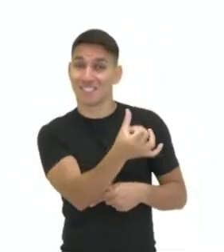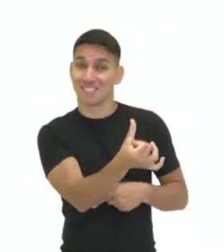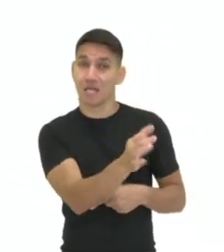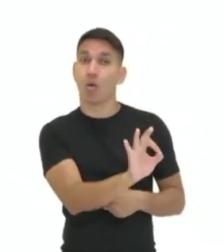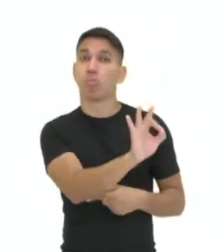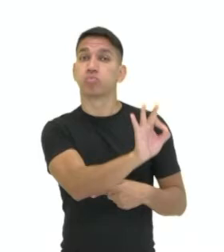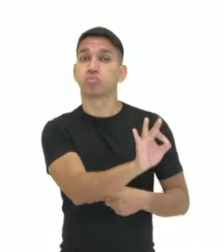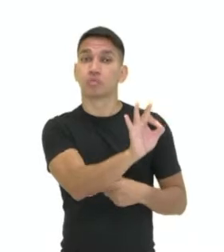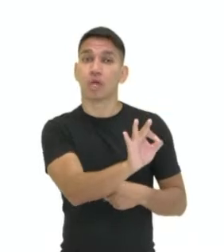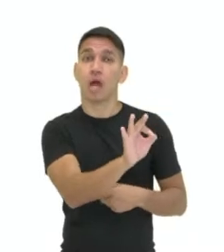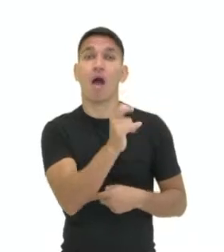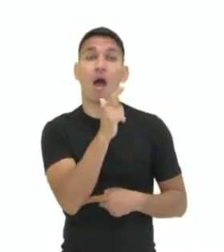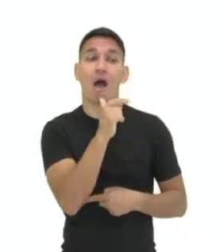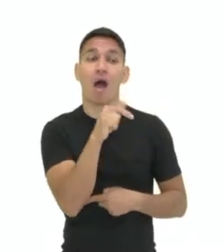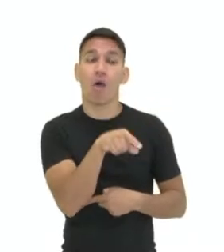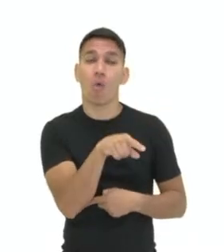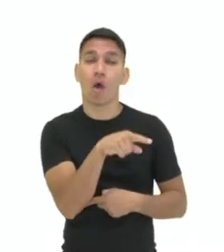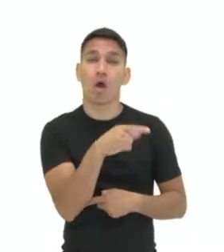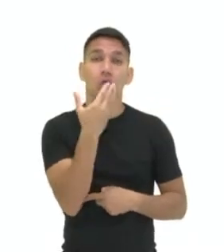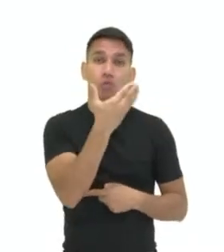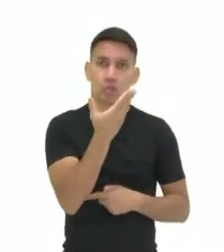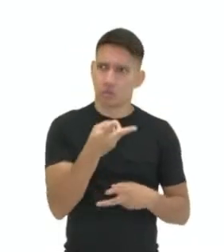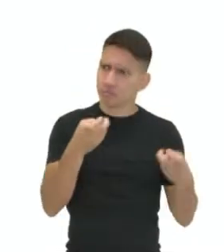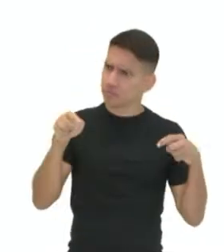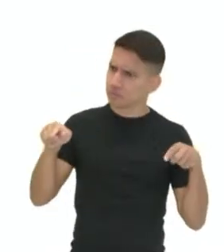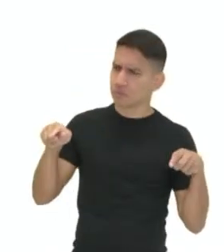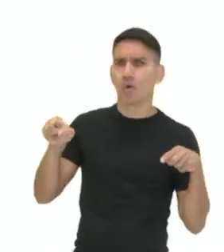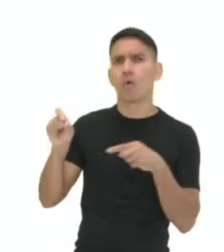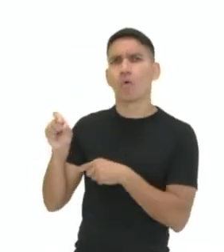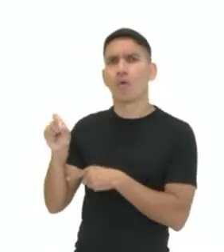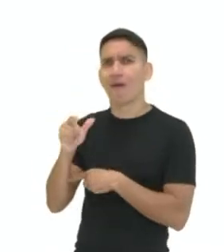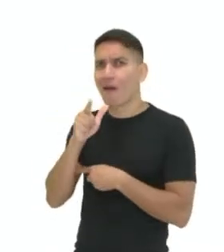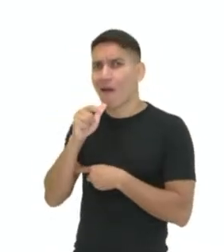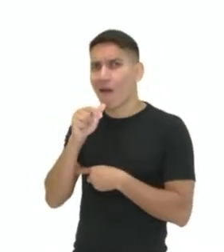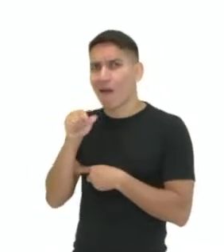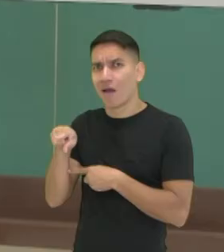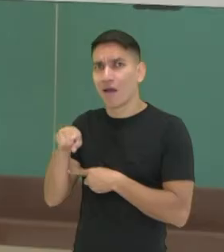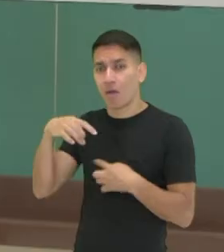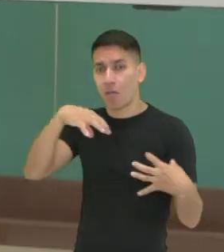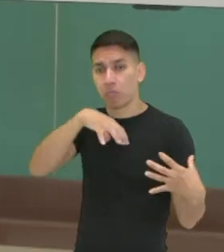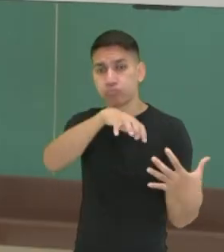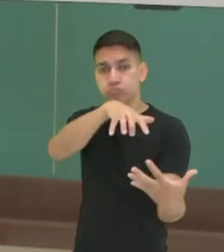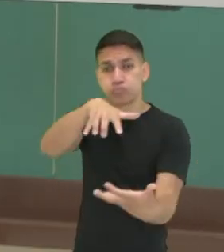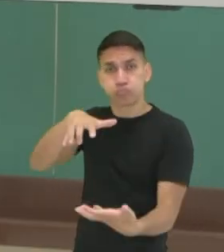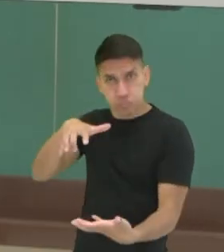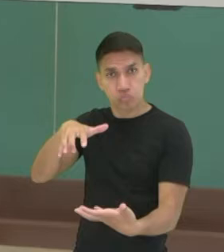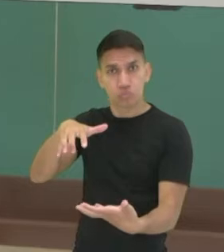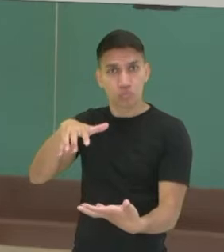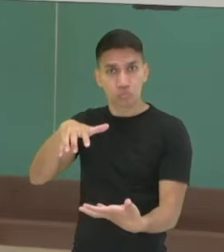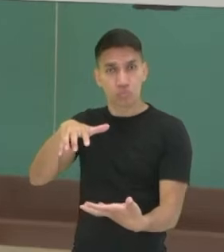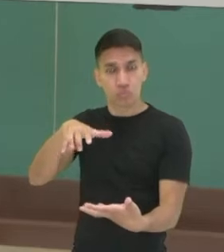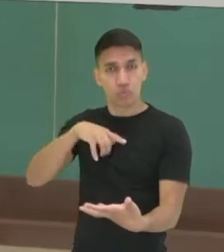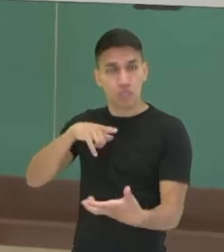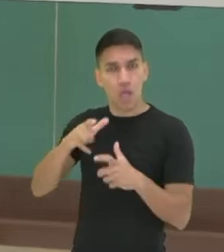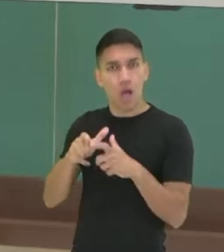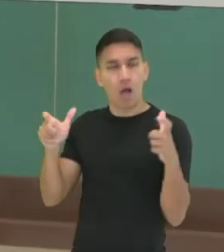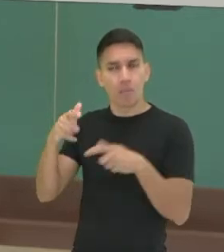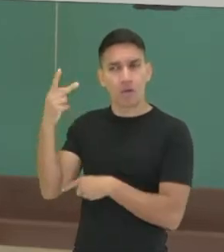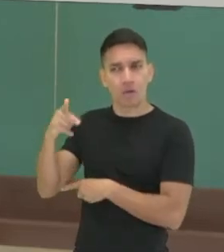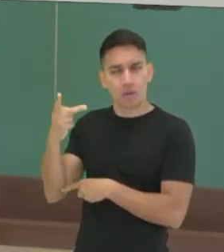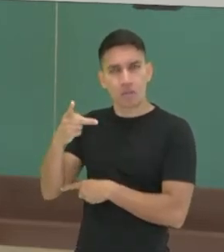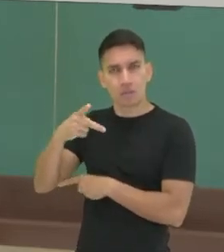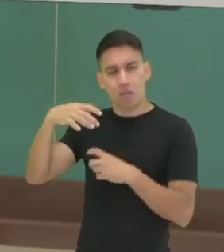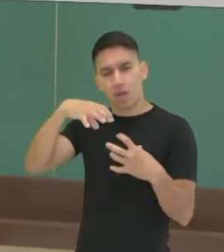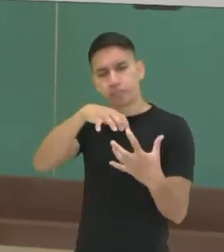2,76% de água doce. Veja, gente, que a água salgada, a água no planeta Terra, vamos dizer assim, grande parte da